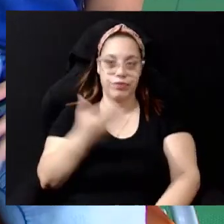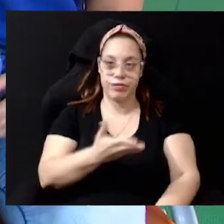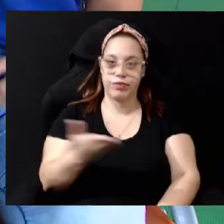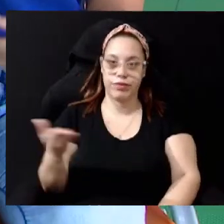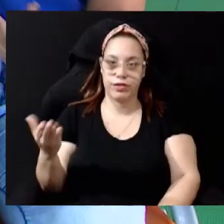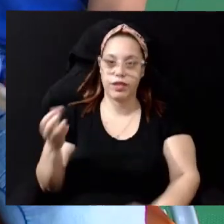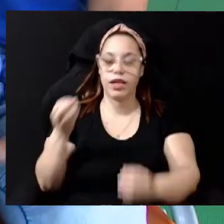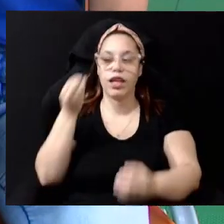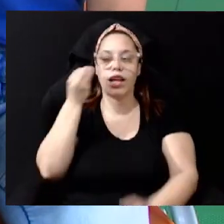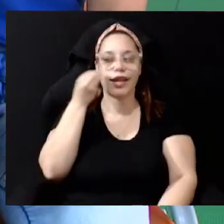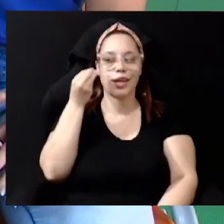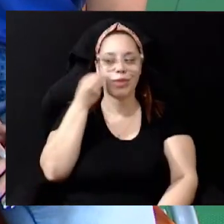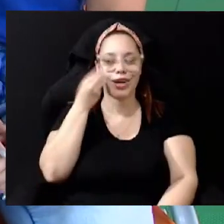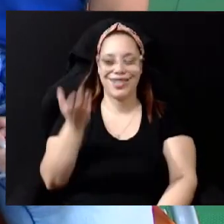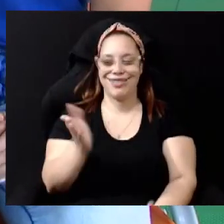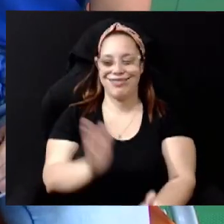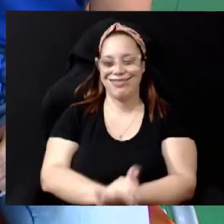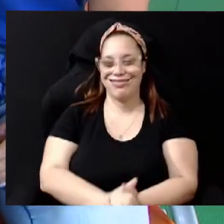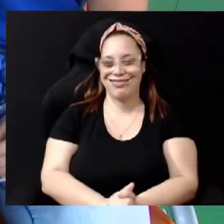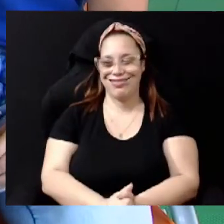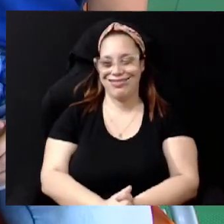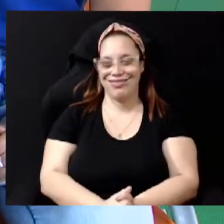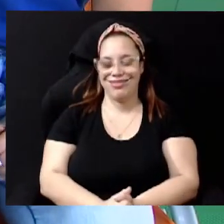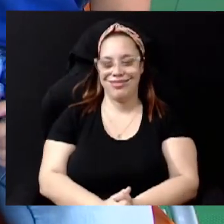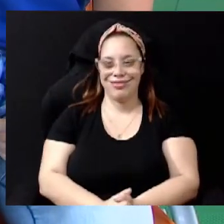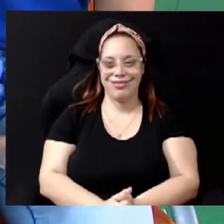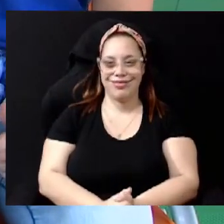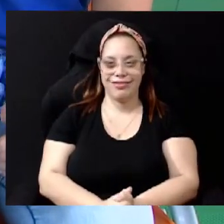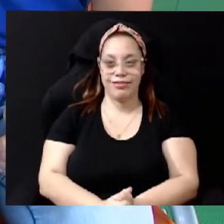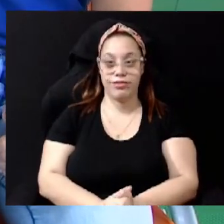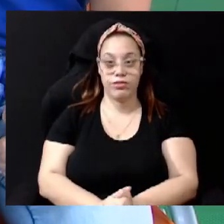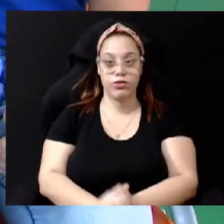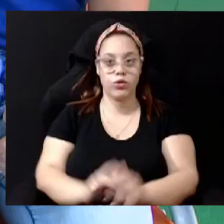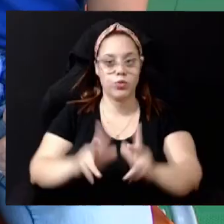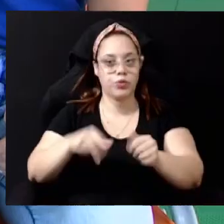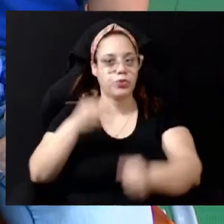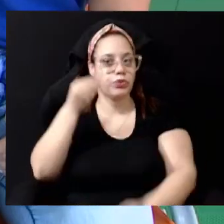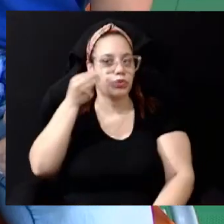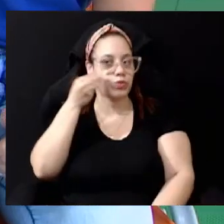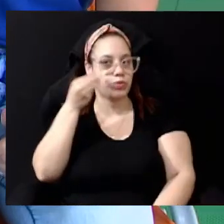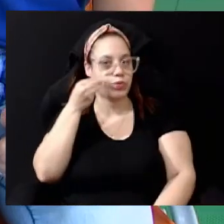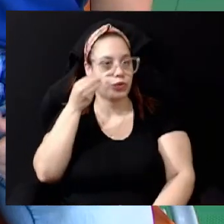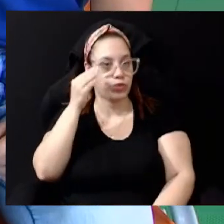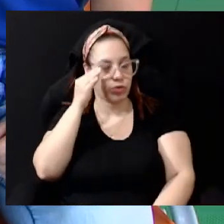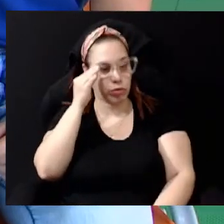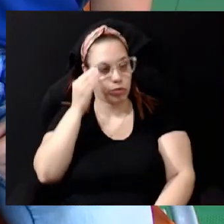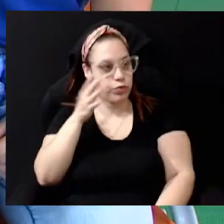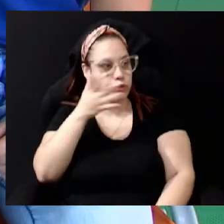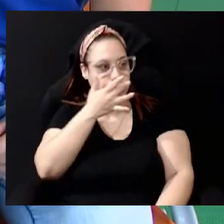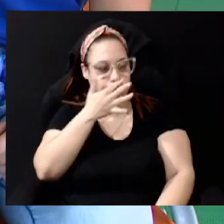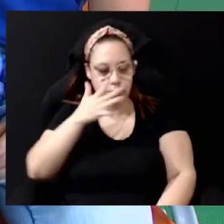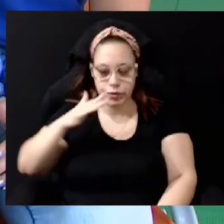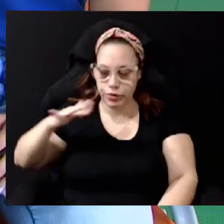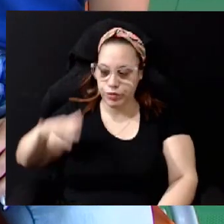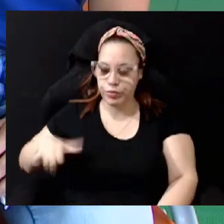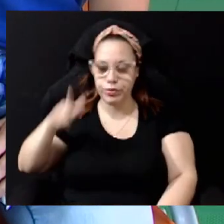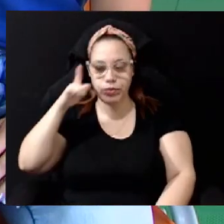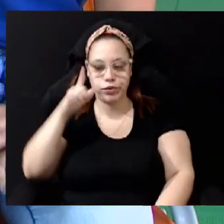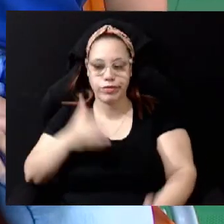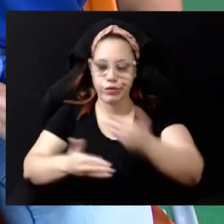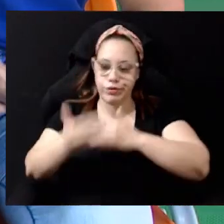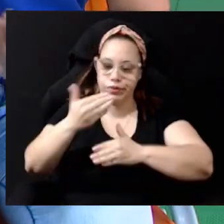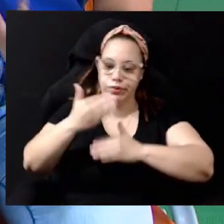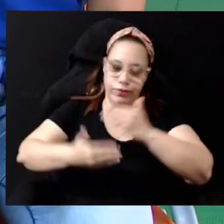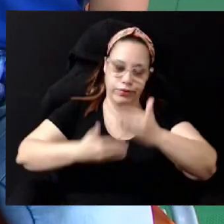opção para elas das experiências. Então a gente tenta ao máximo dar todas as experiências possíveis para que as crianças